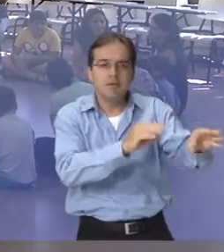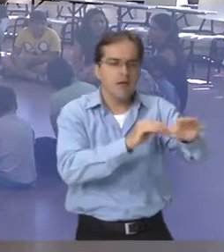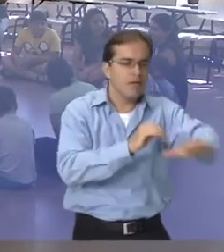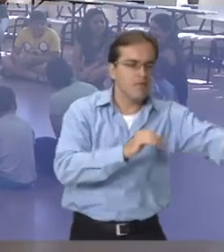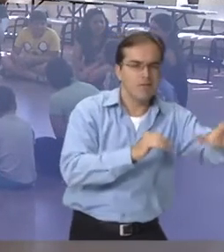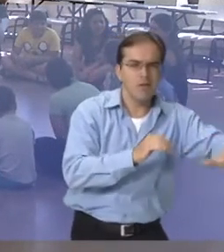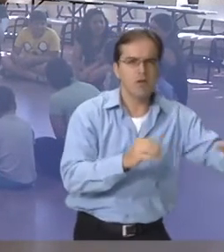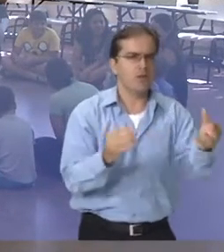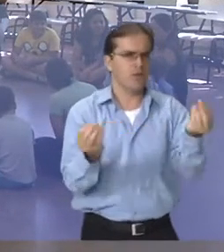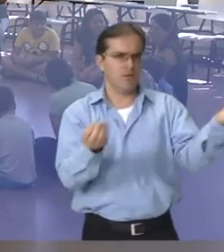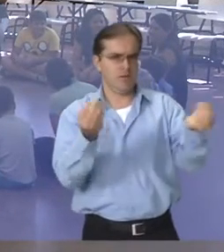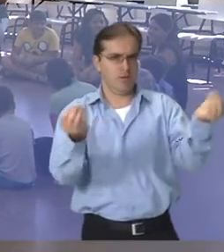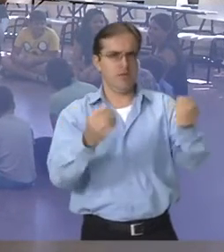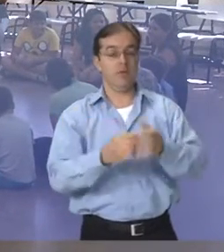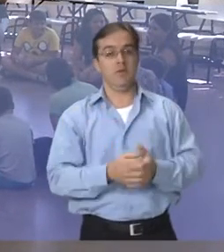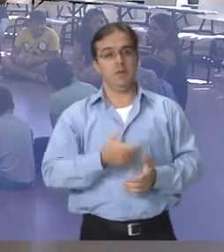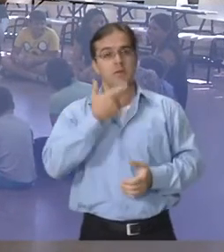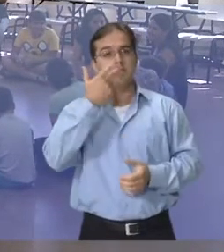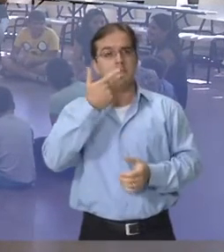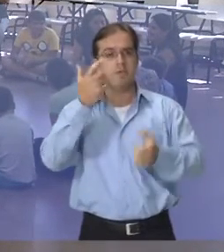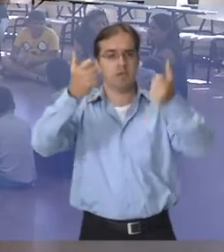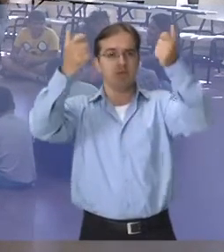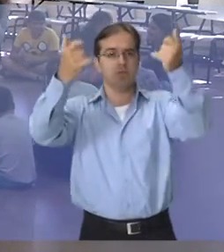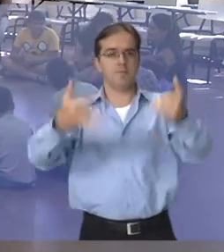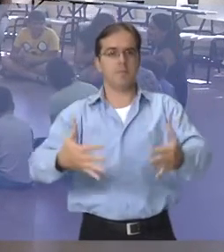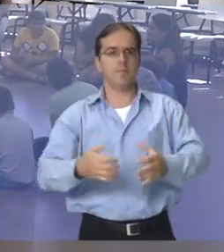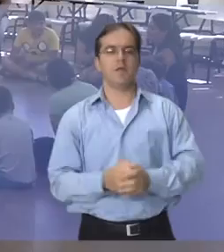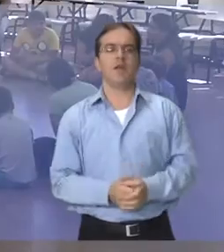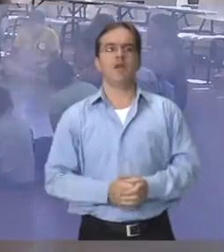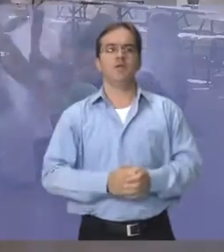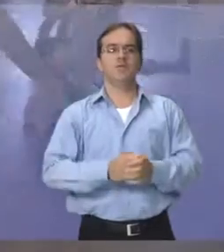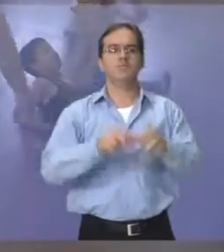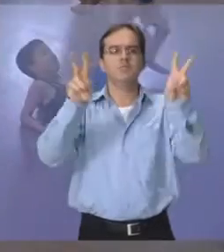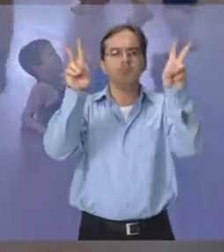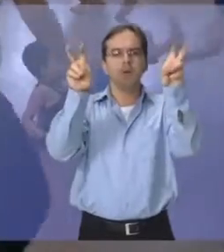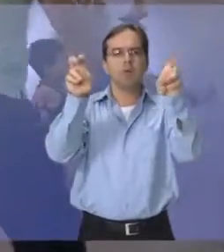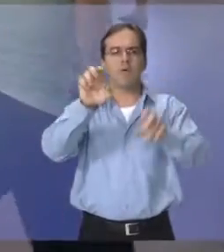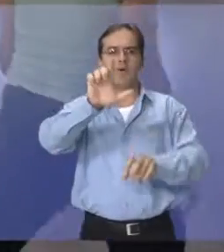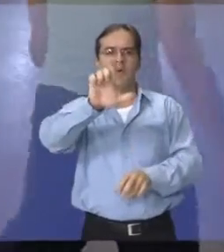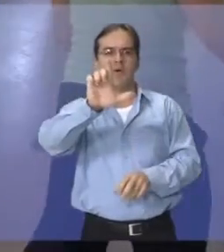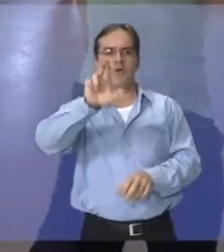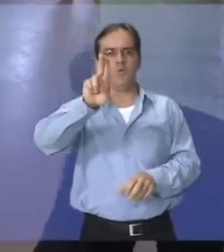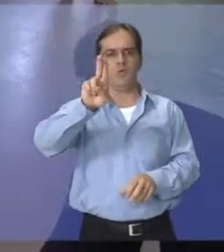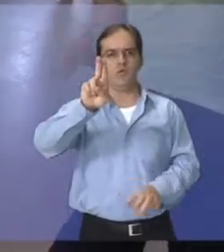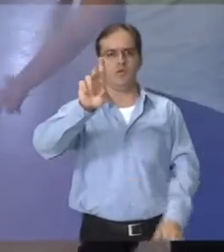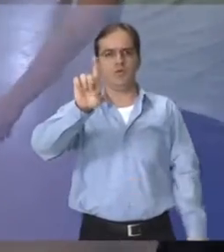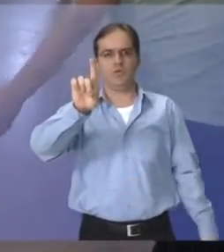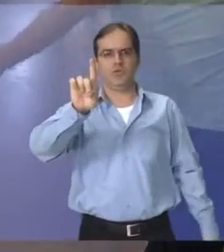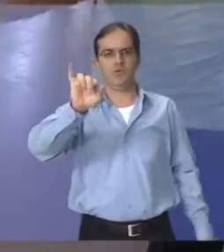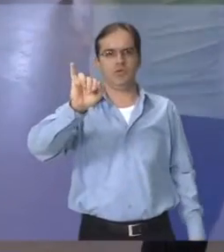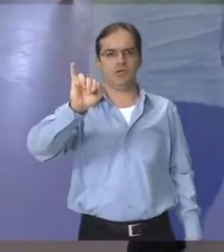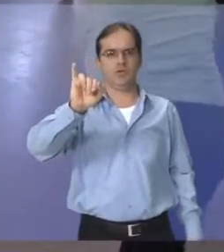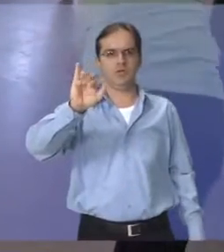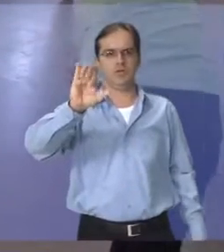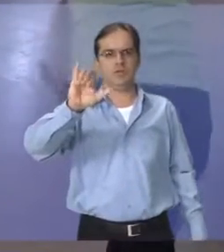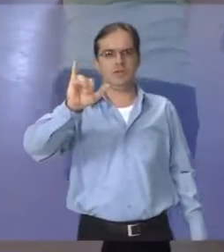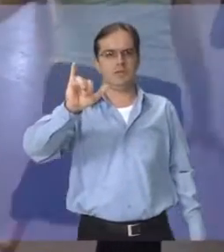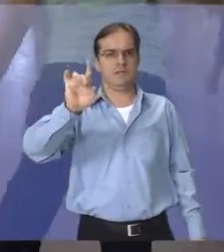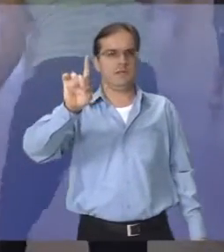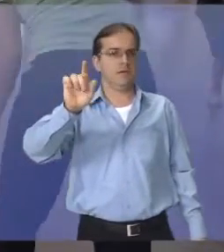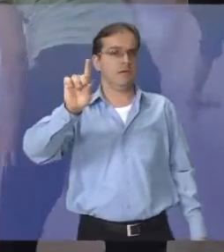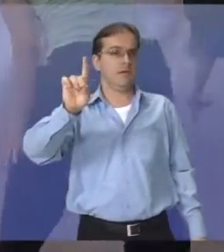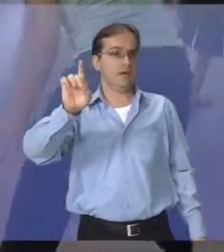estar conversando sobre a questão da ludicidade. Nós estamos atualmente com